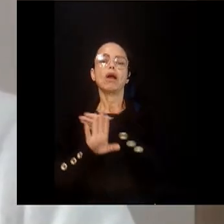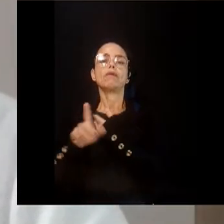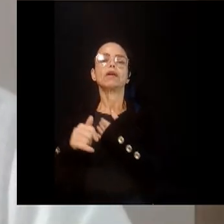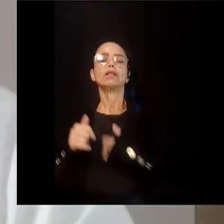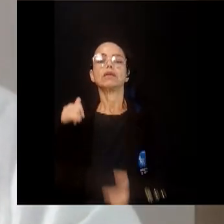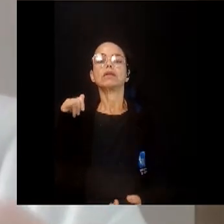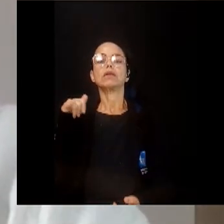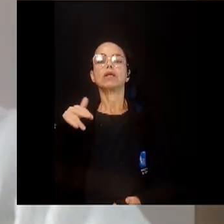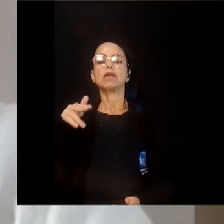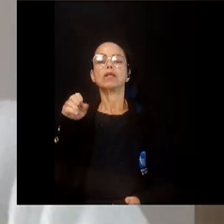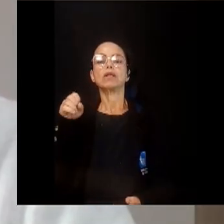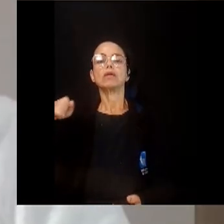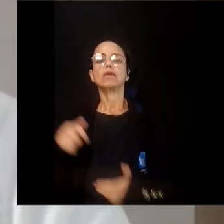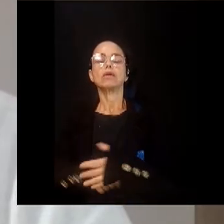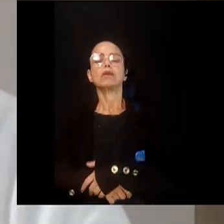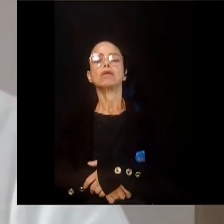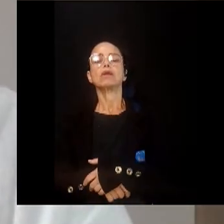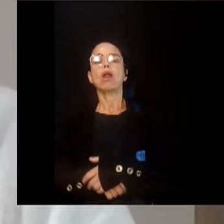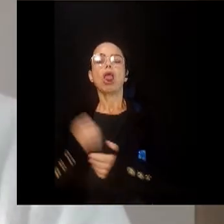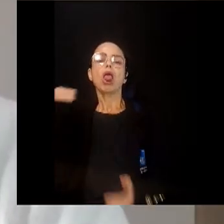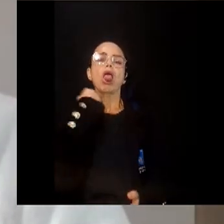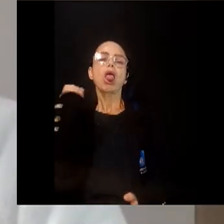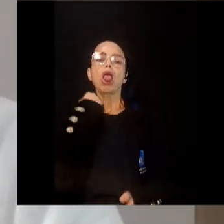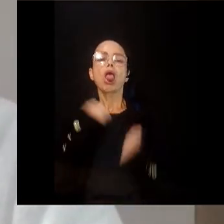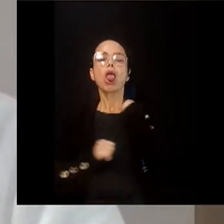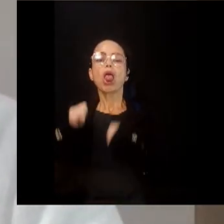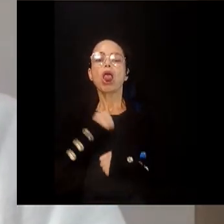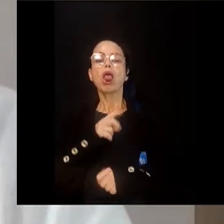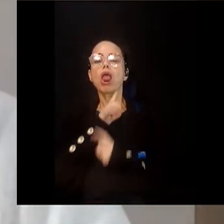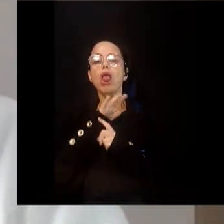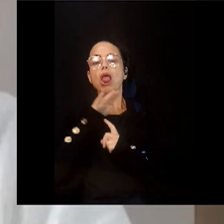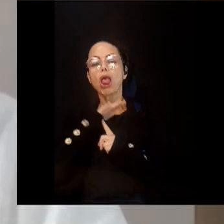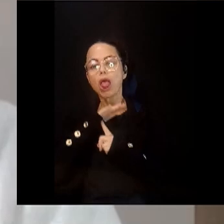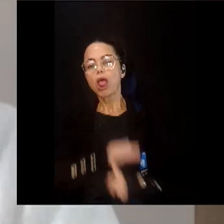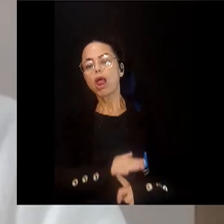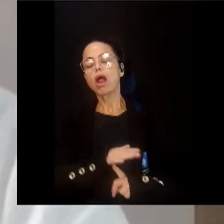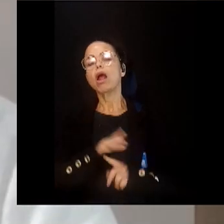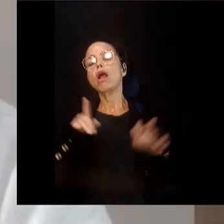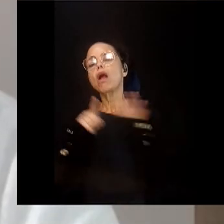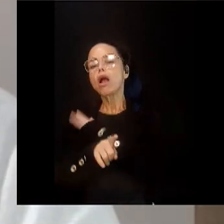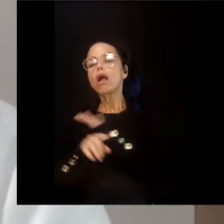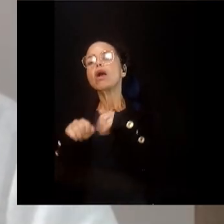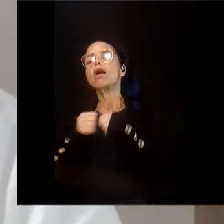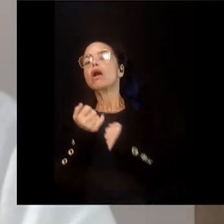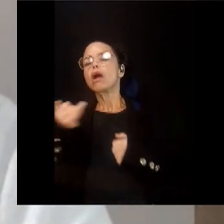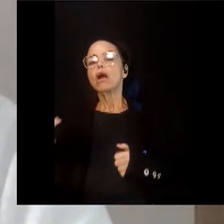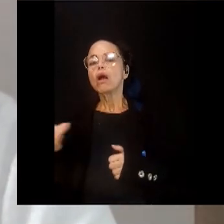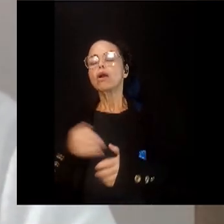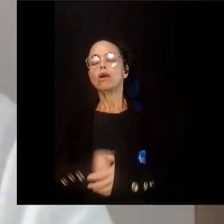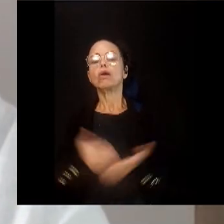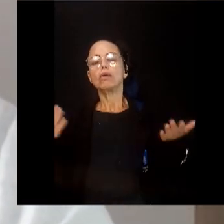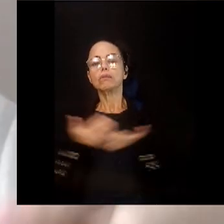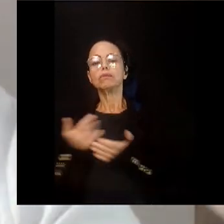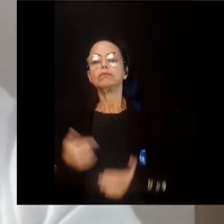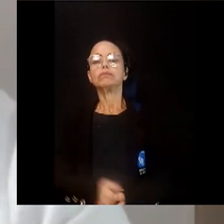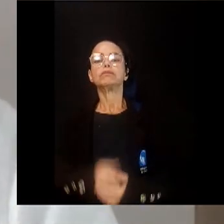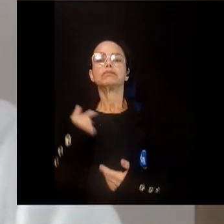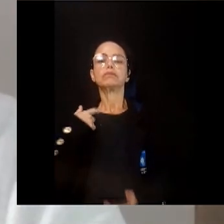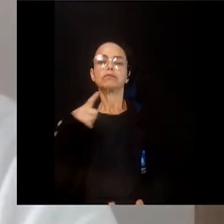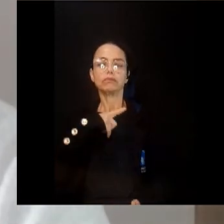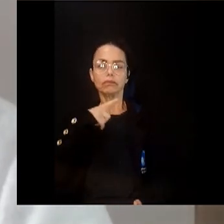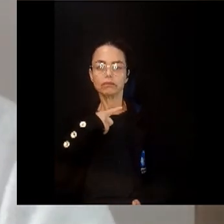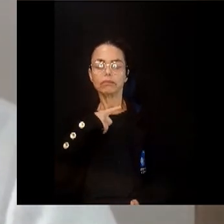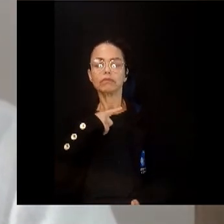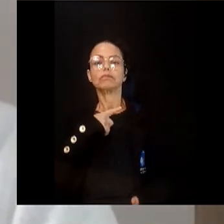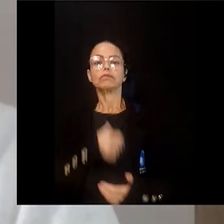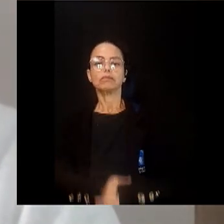Absenteísmo, né, por estresse, por ansiedade, depressão. Então, a pergunta é, quais custos hoje a minha operação já tem por